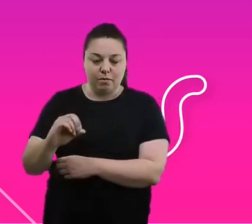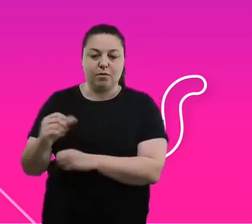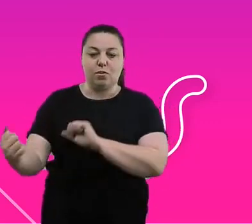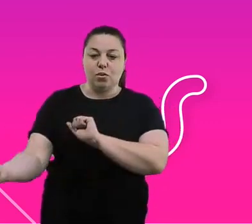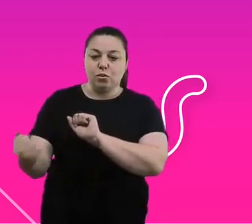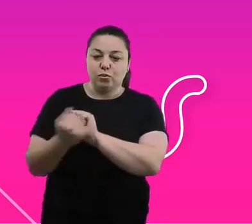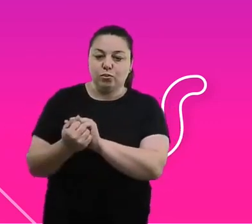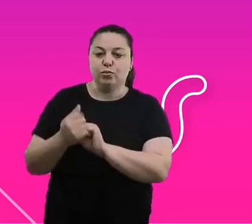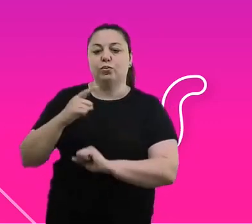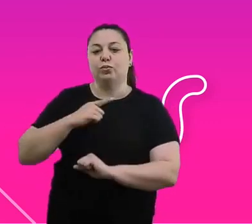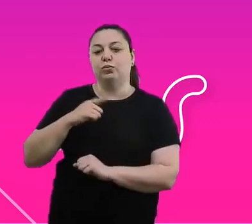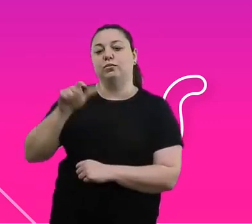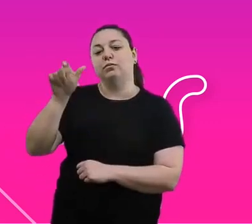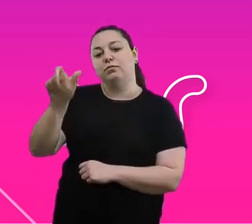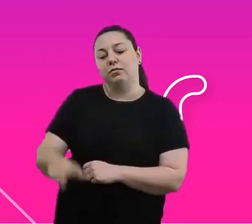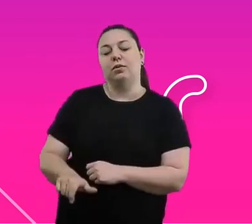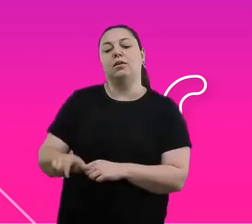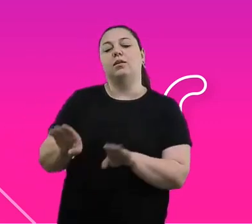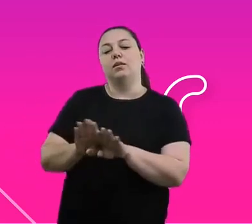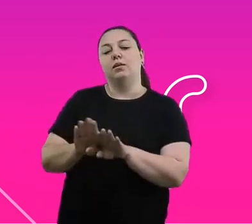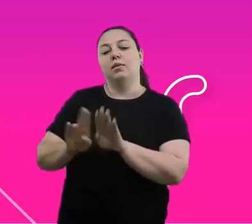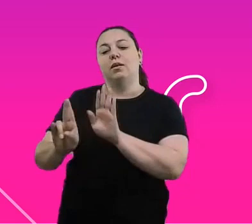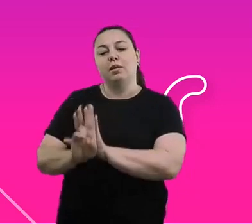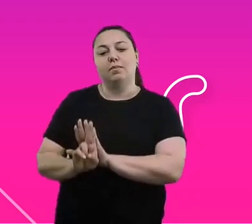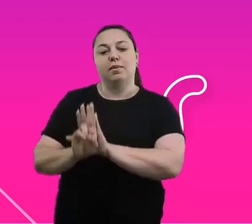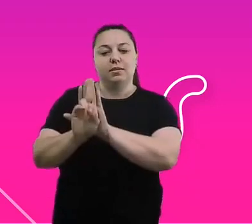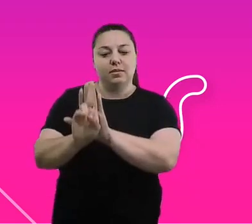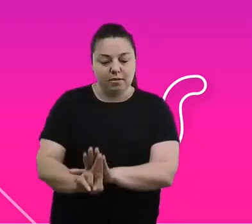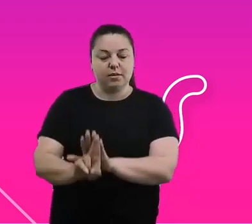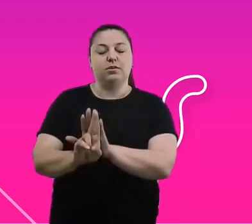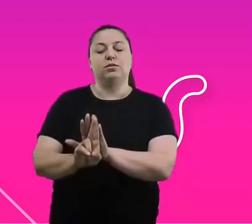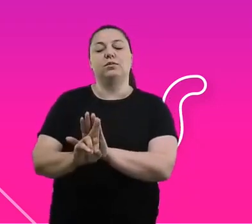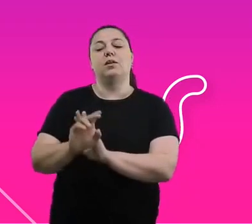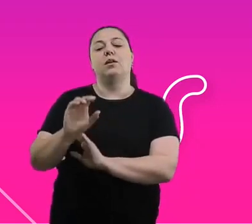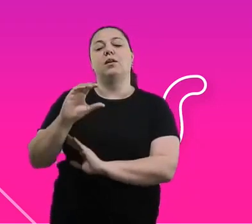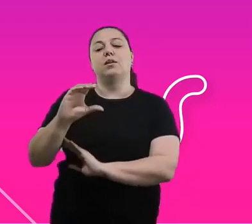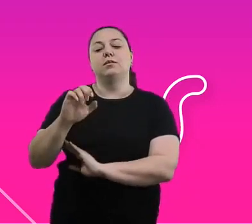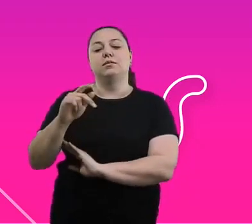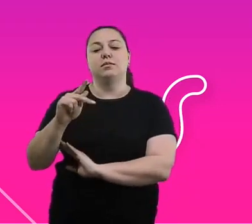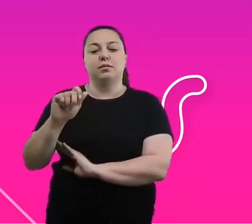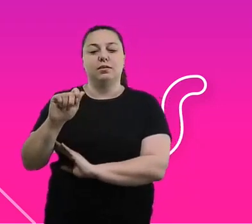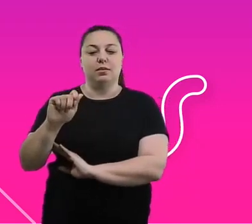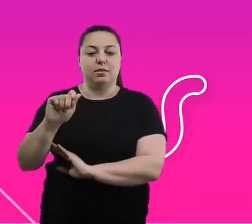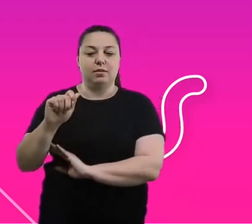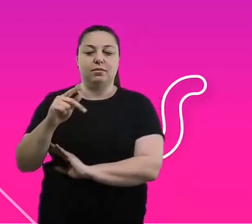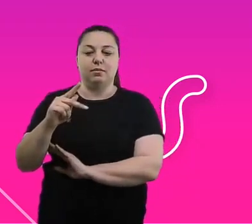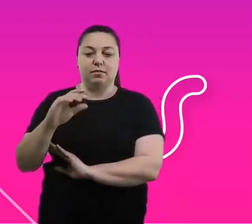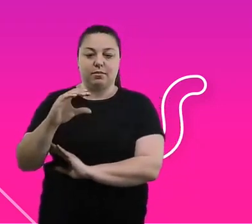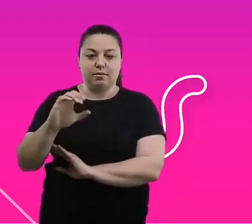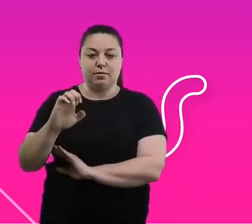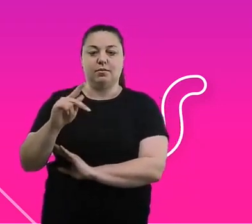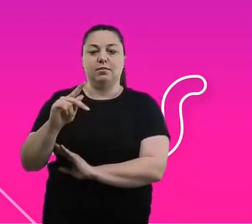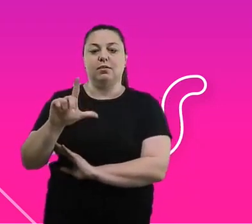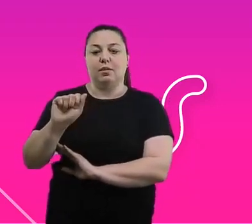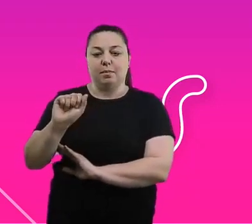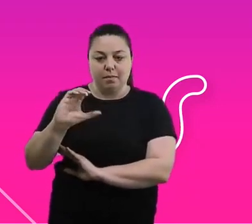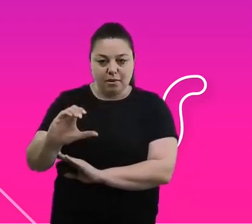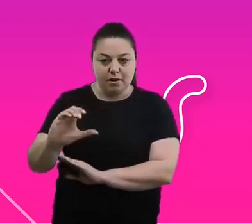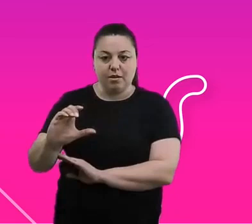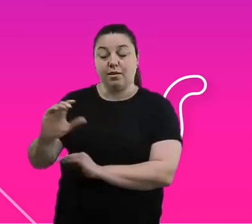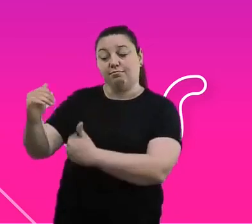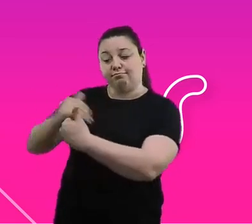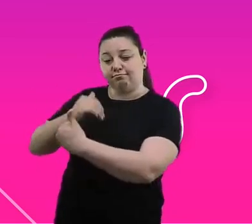o objetivo estava muito claro. E você falando e você contando não é meu business, eu não entendo nada disso daí. E você falando ficou claro, então